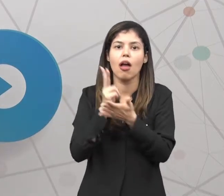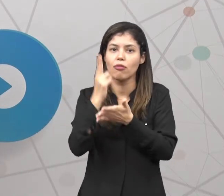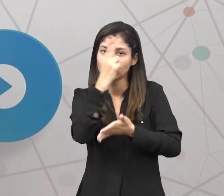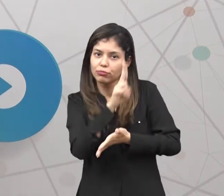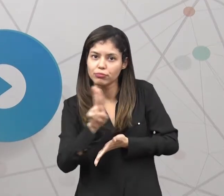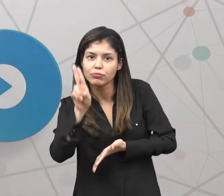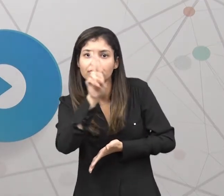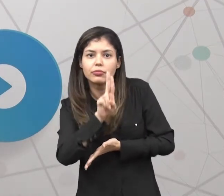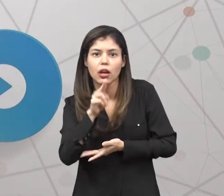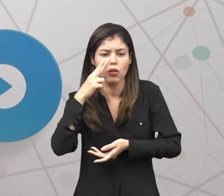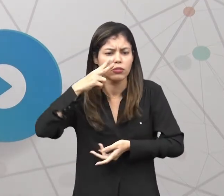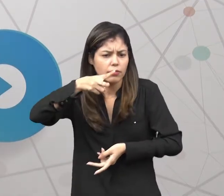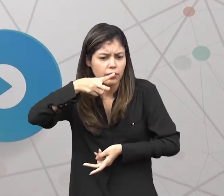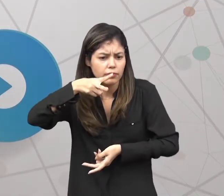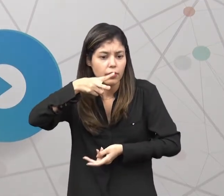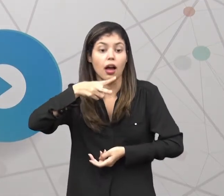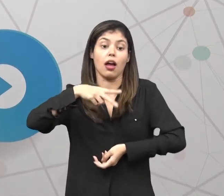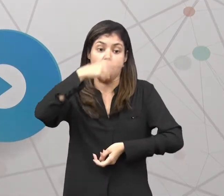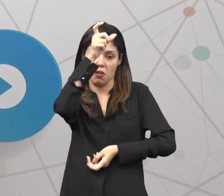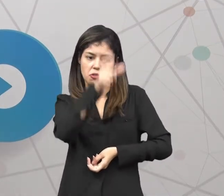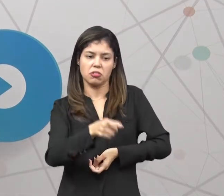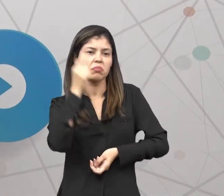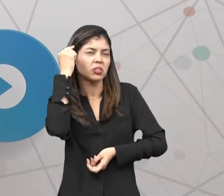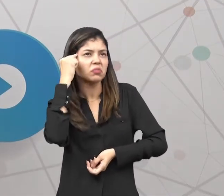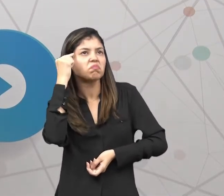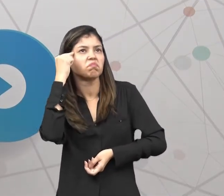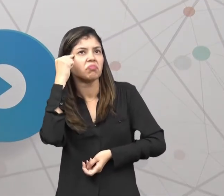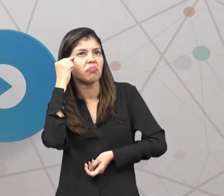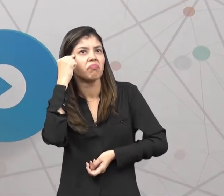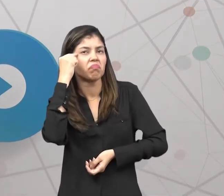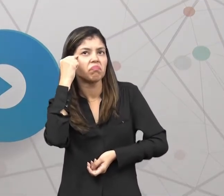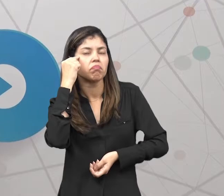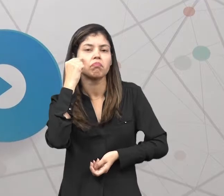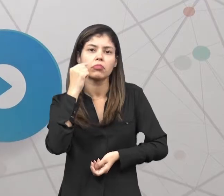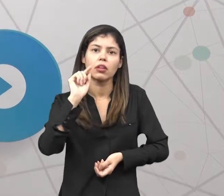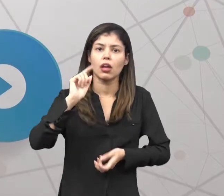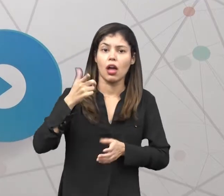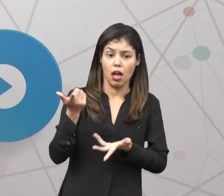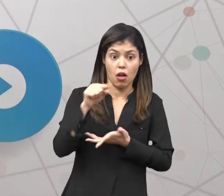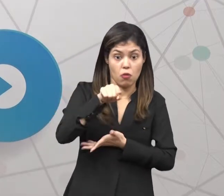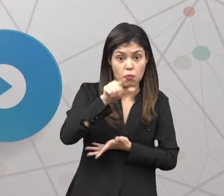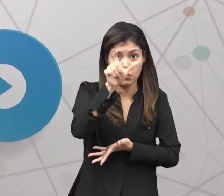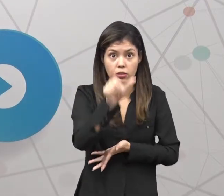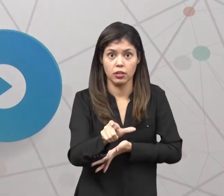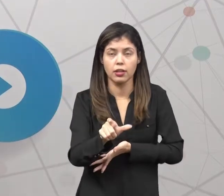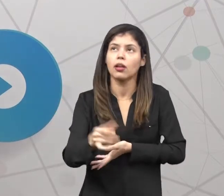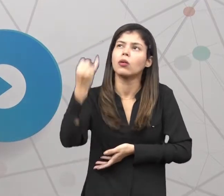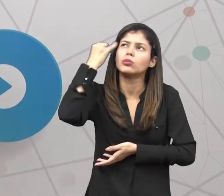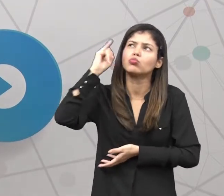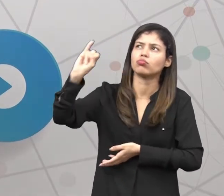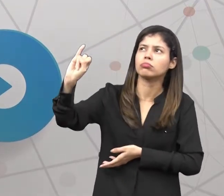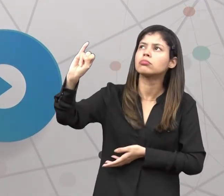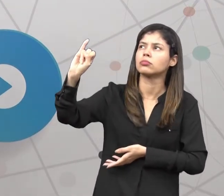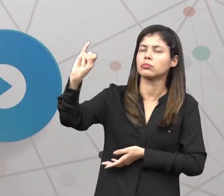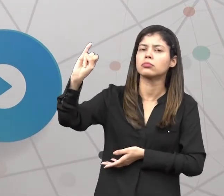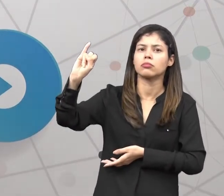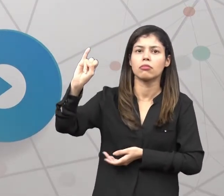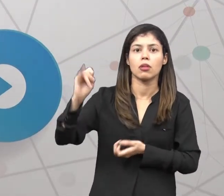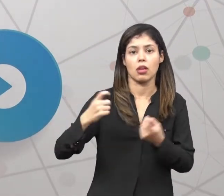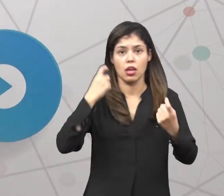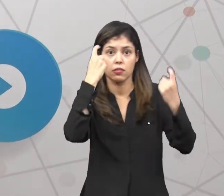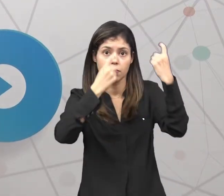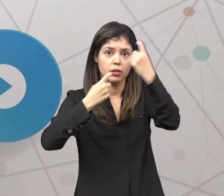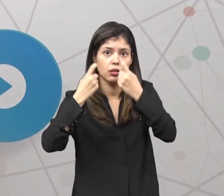expressão. Quando você olha, o personagem está pensando. O personagem está tendo uma ideia. Então a expressão